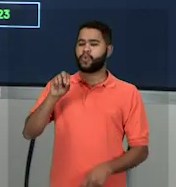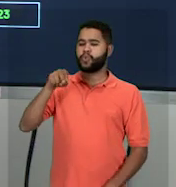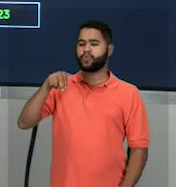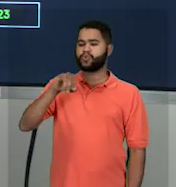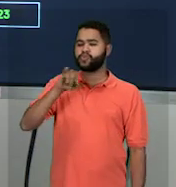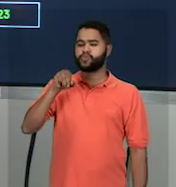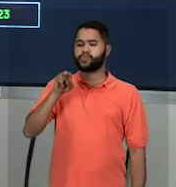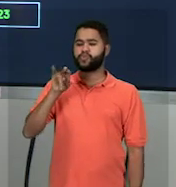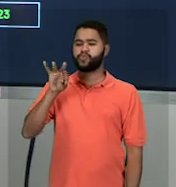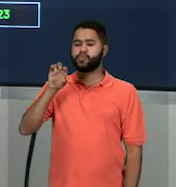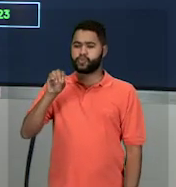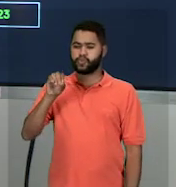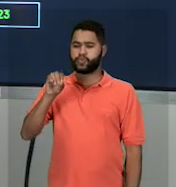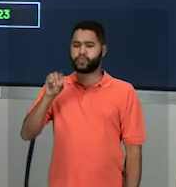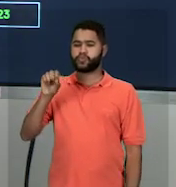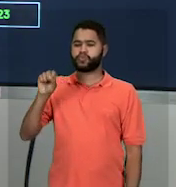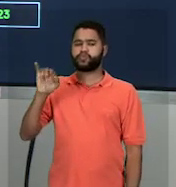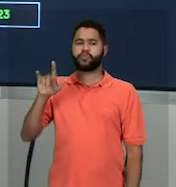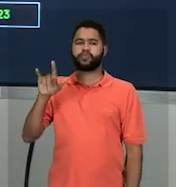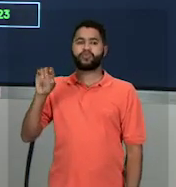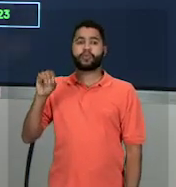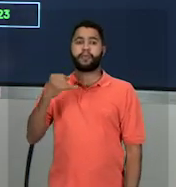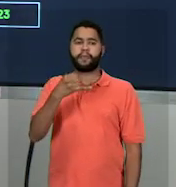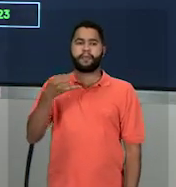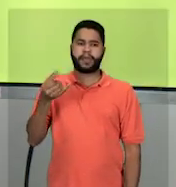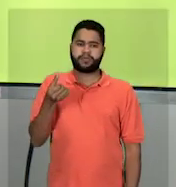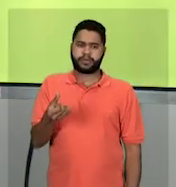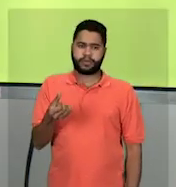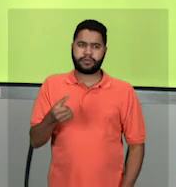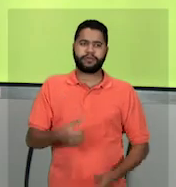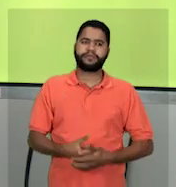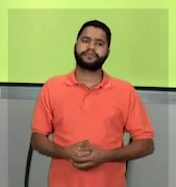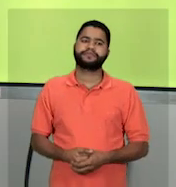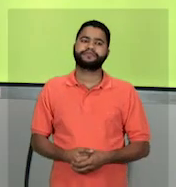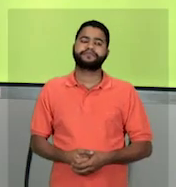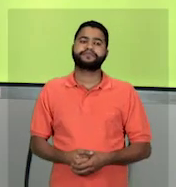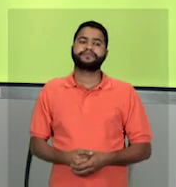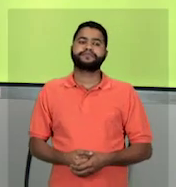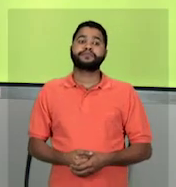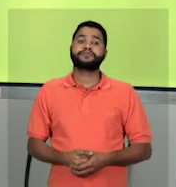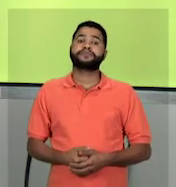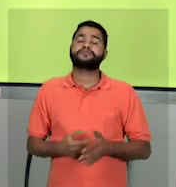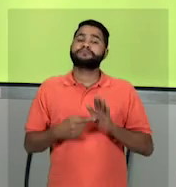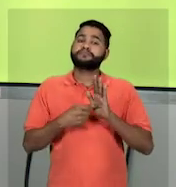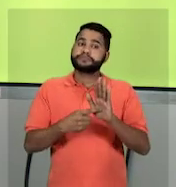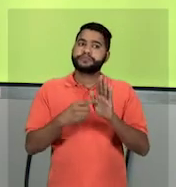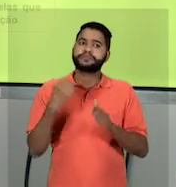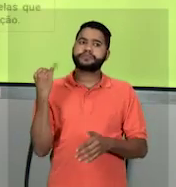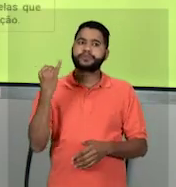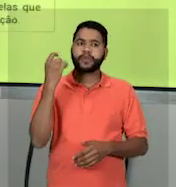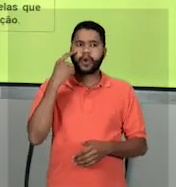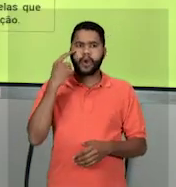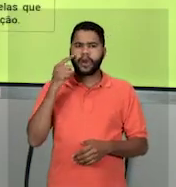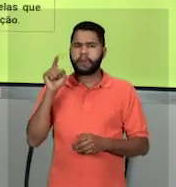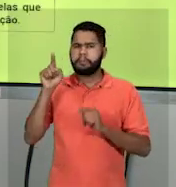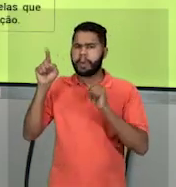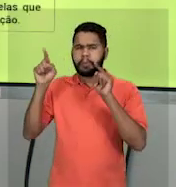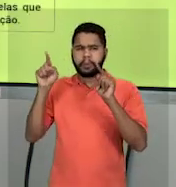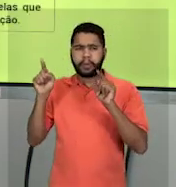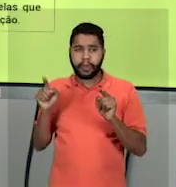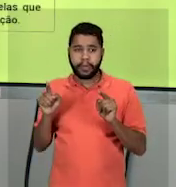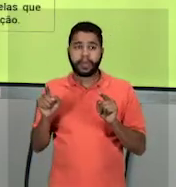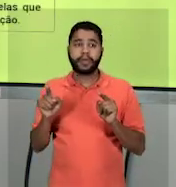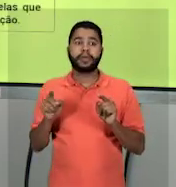tem o elemento menos seis beleza top beleza definições importantes olha o tanto de definição